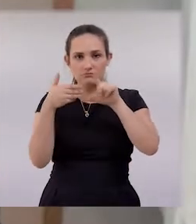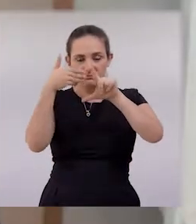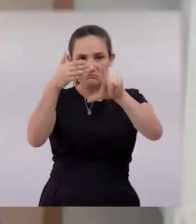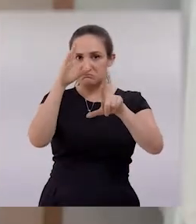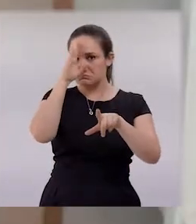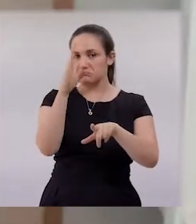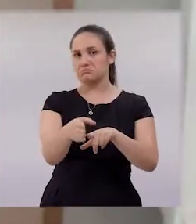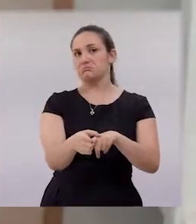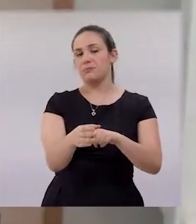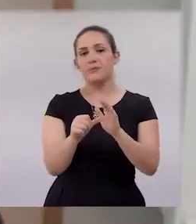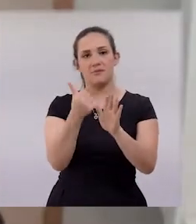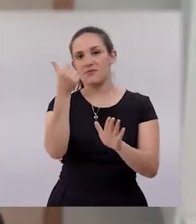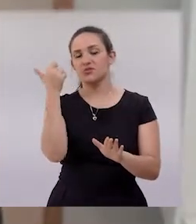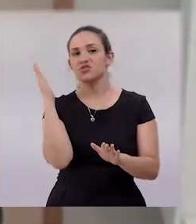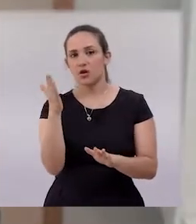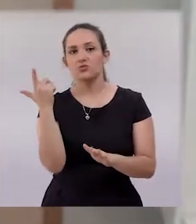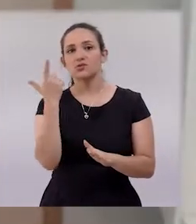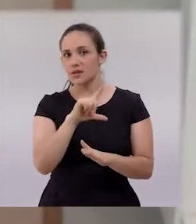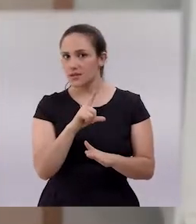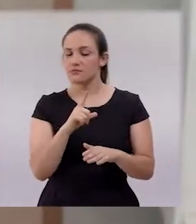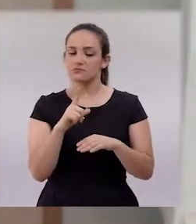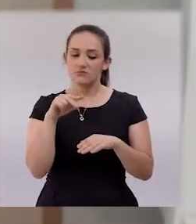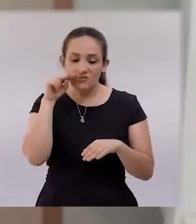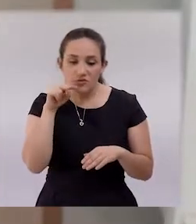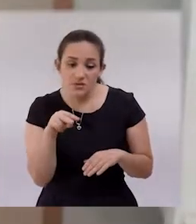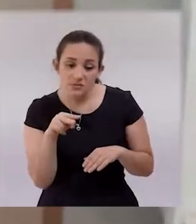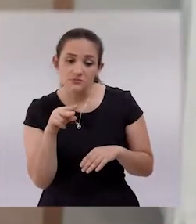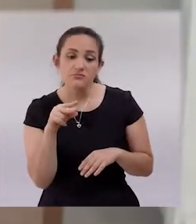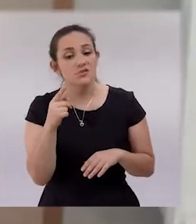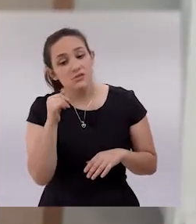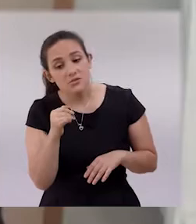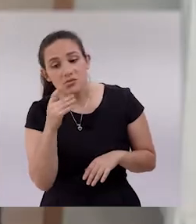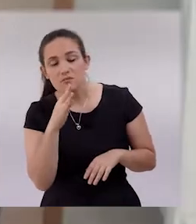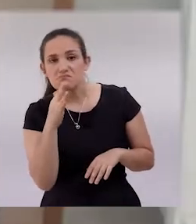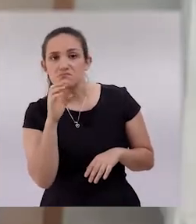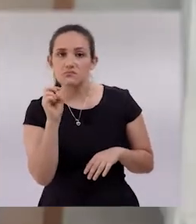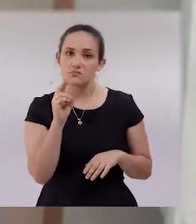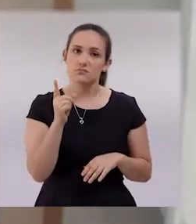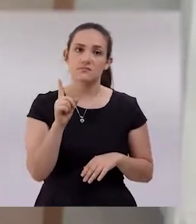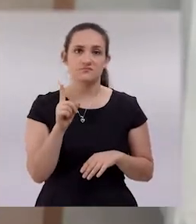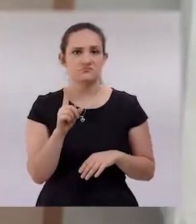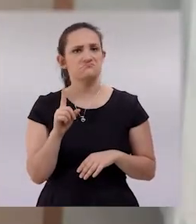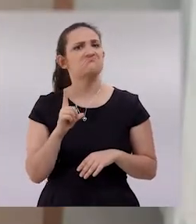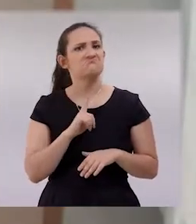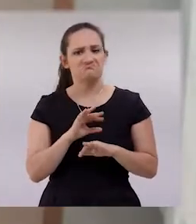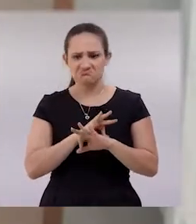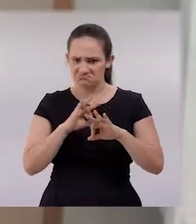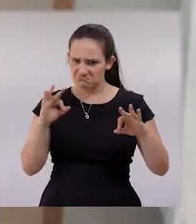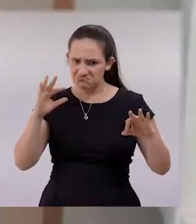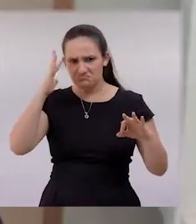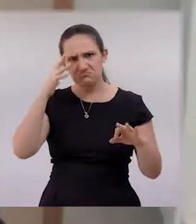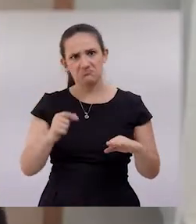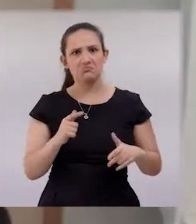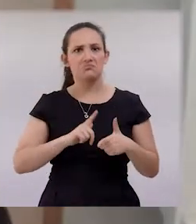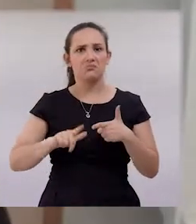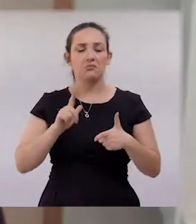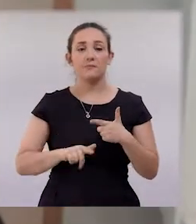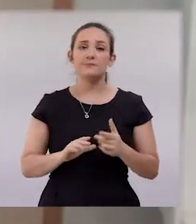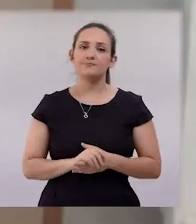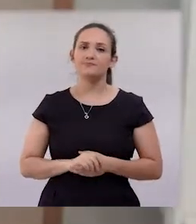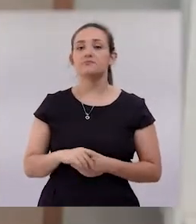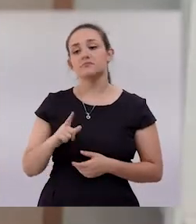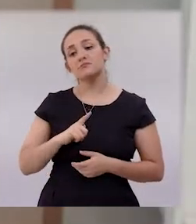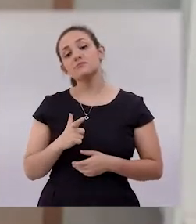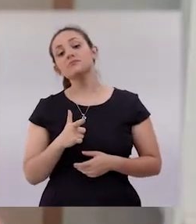teleconsulta direta funciona e funciona muito bem, com alto nível de efetividade, alto nível de